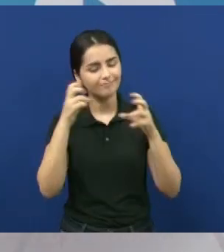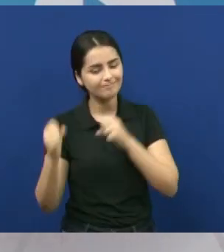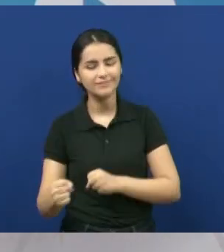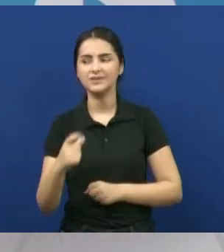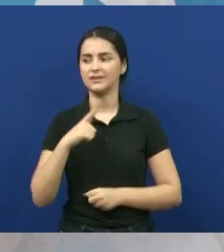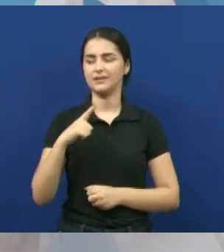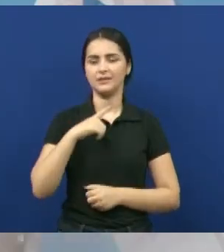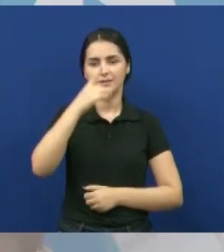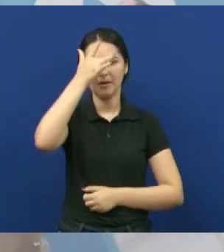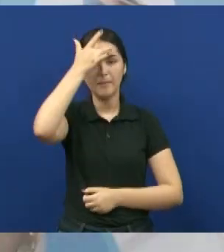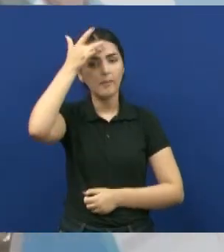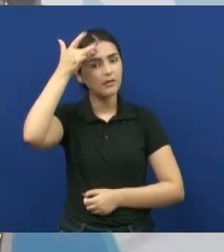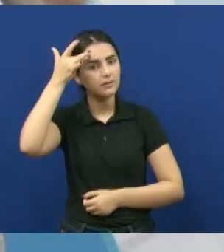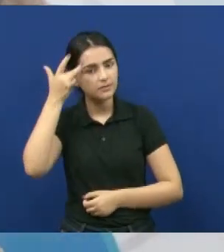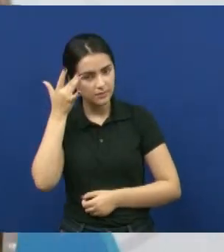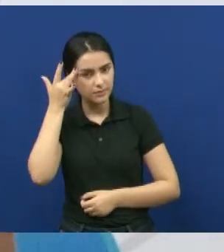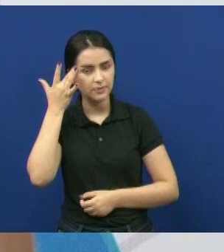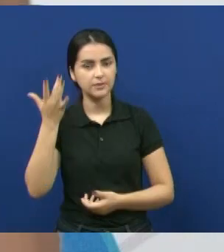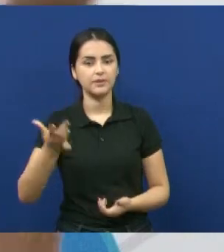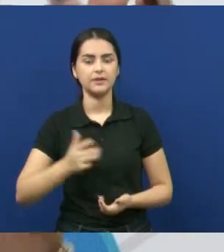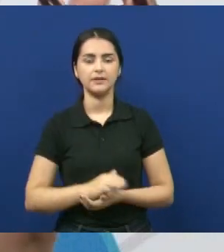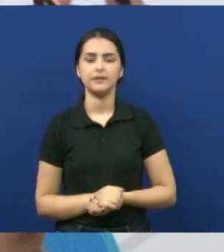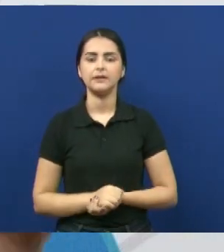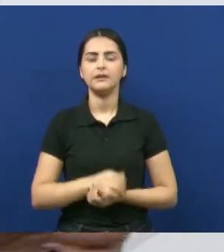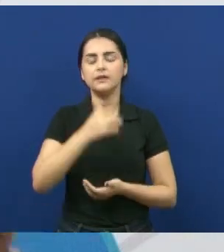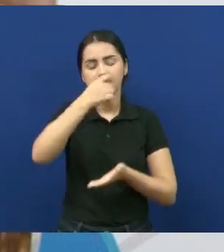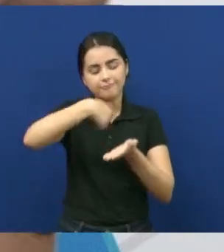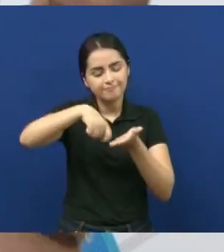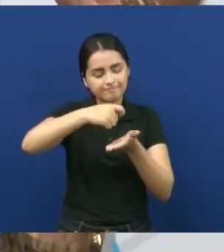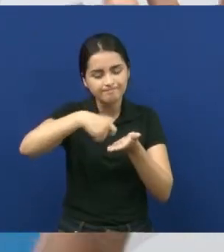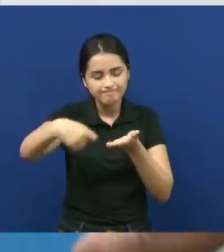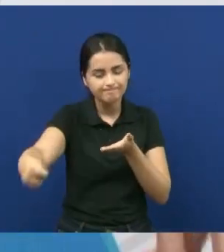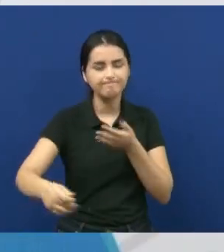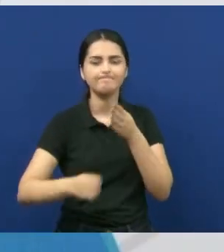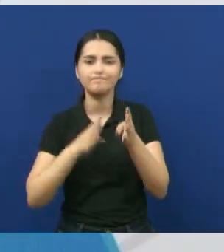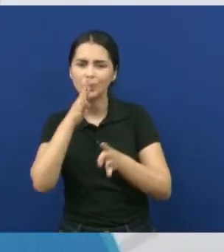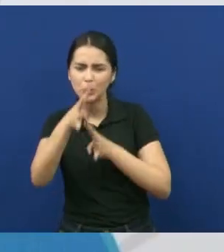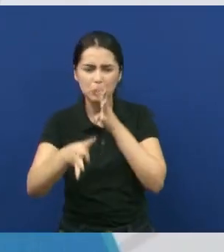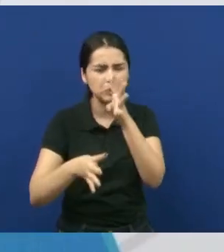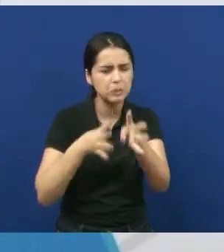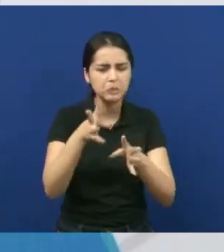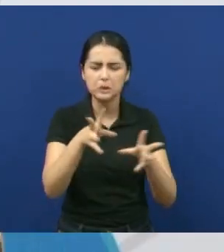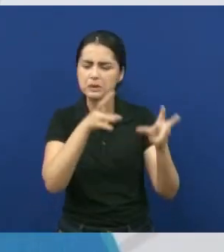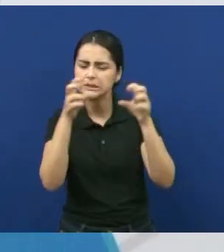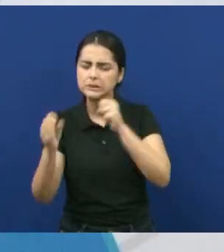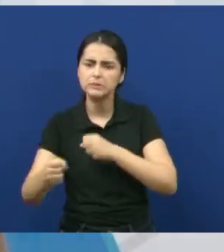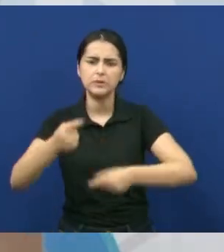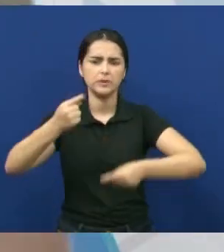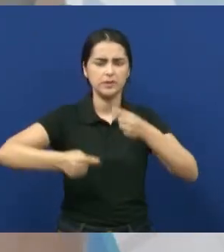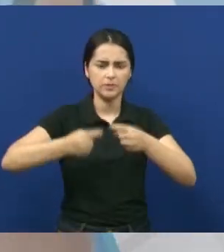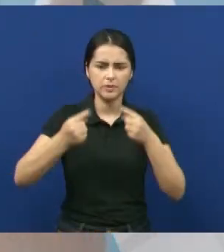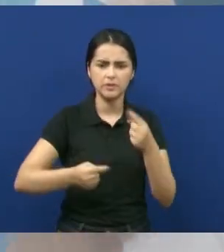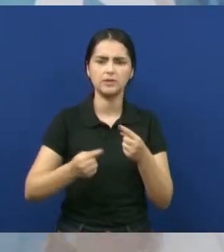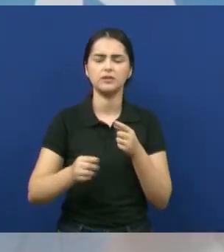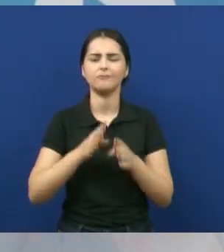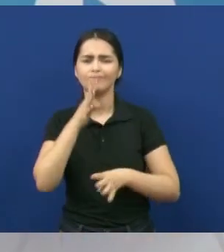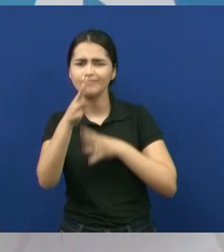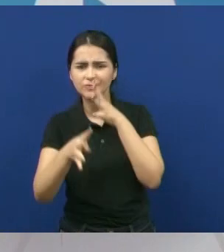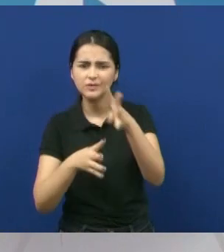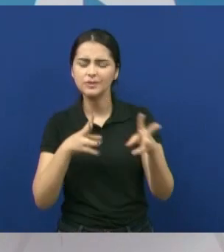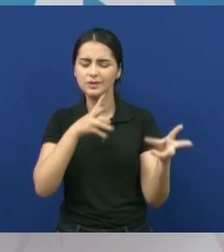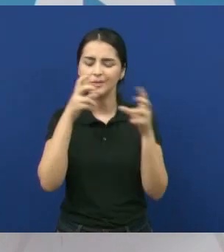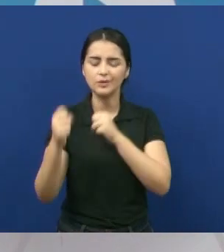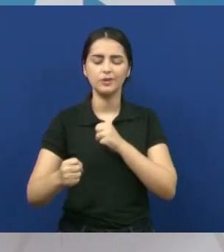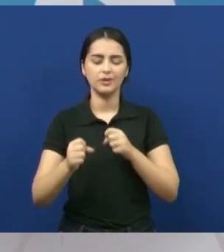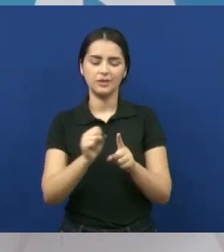Temos pessoas, né, no caso de teóricos, que criticam esse poder político, criticam esse poder